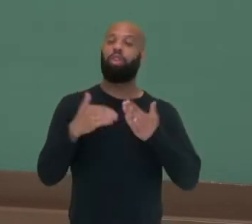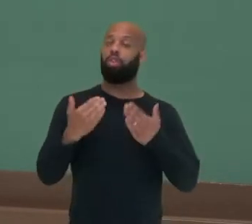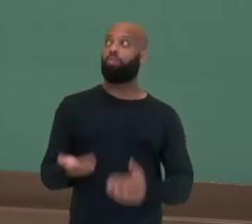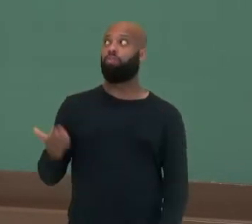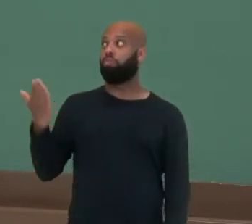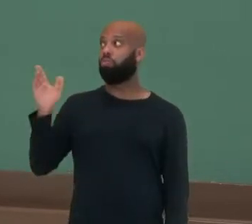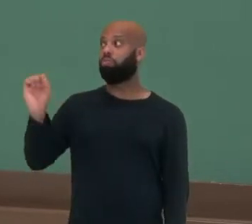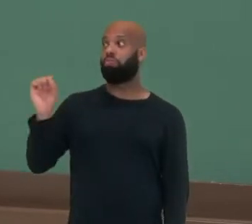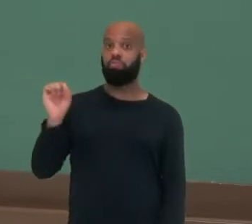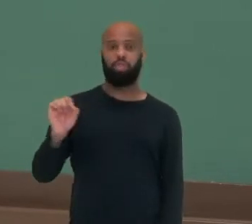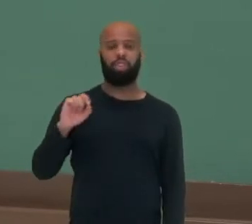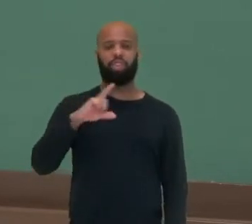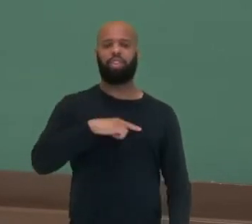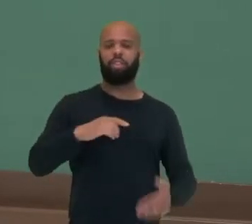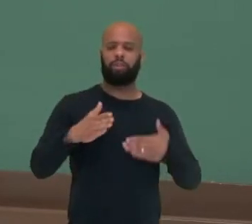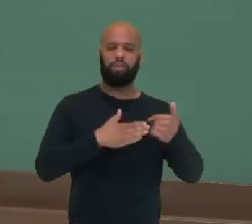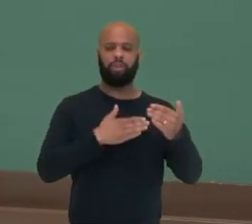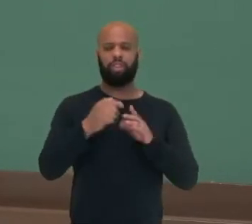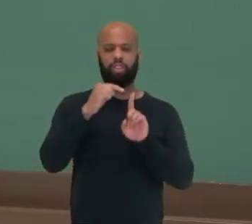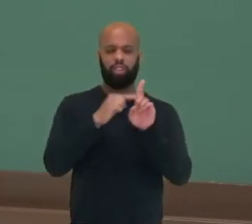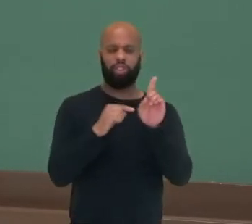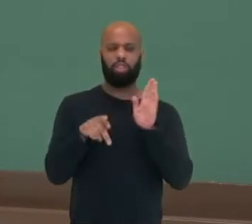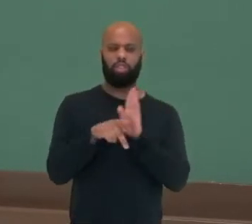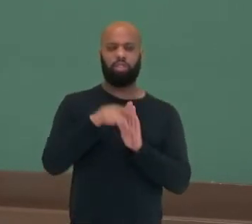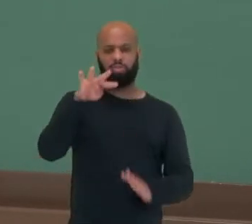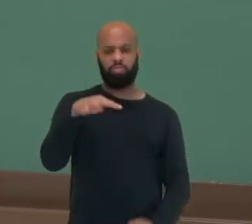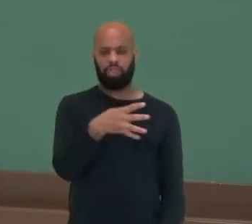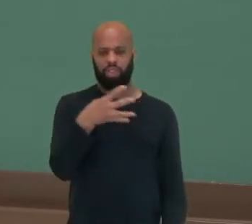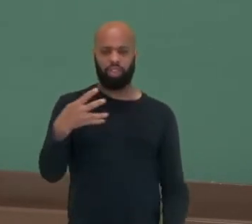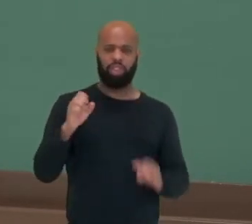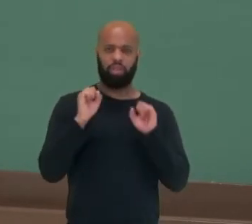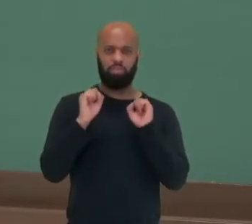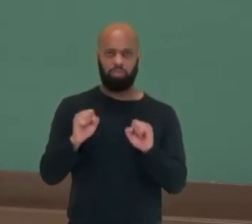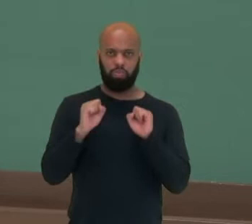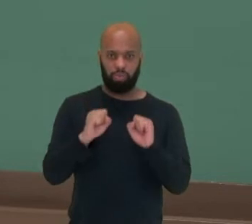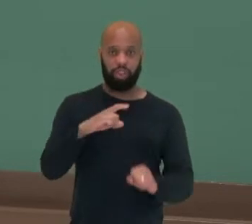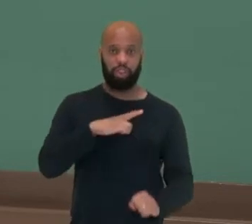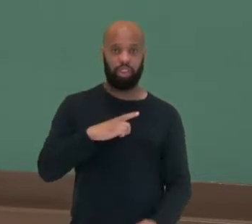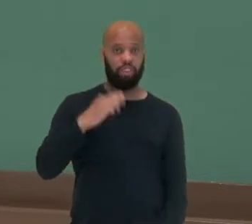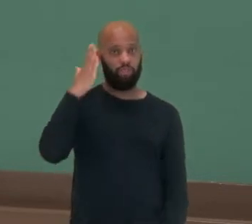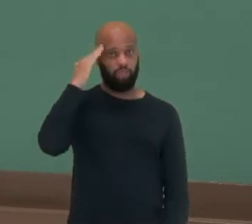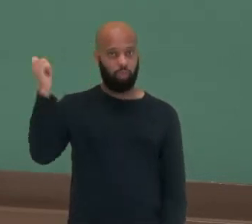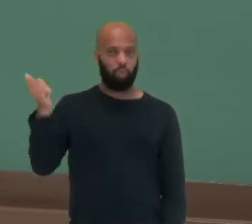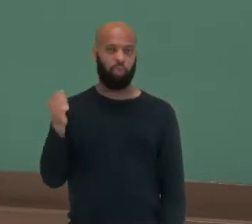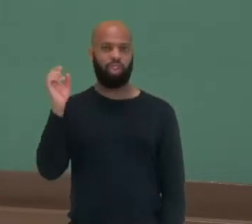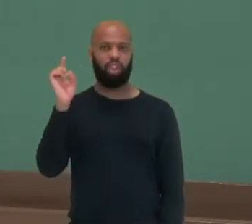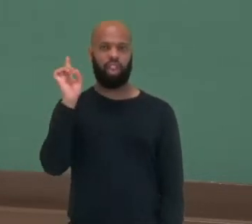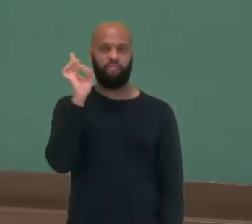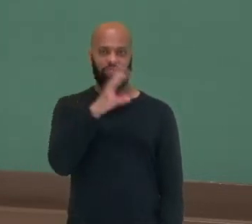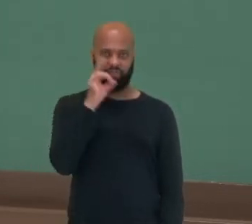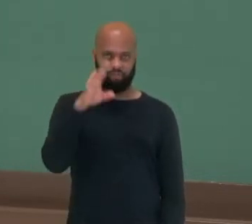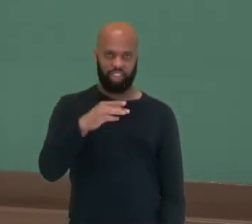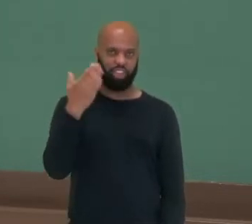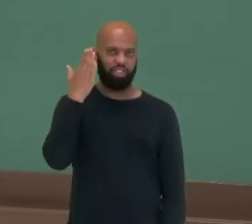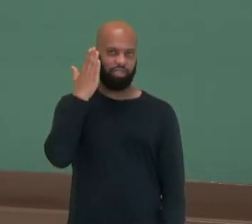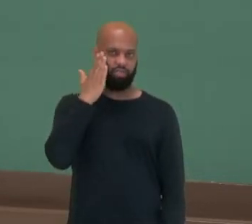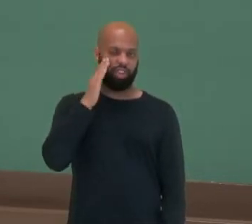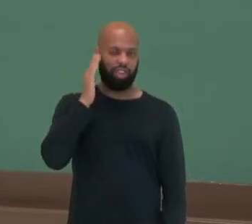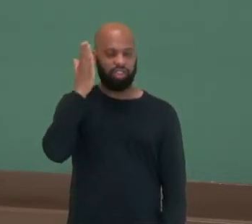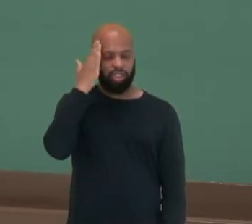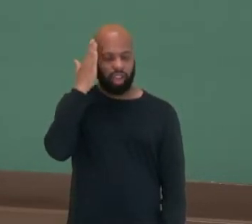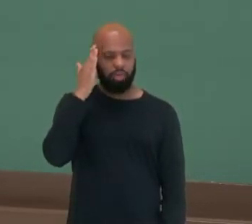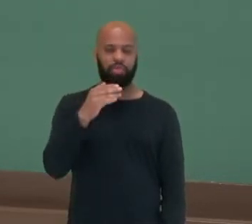nós estamos falando vale para qualquer tipo de planilha. Pode ser o Excel, que é a planilha mais usada no mundo. Pode ser, por exemplo, a